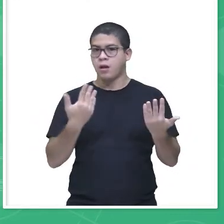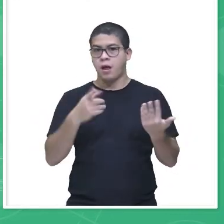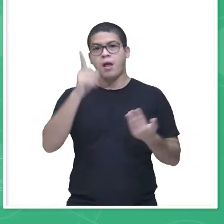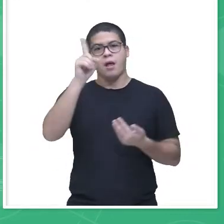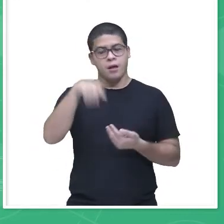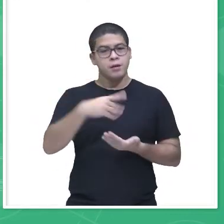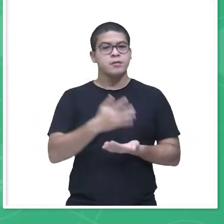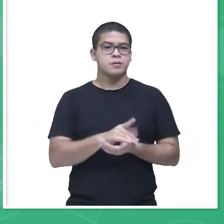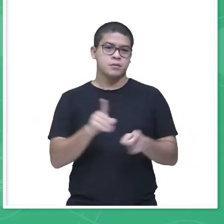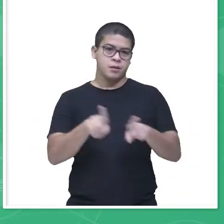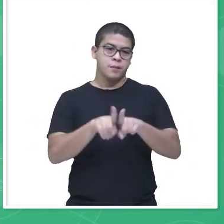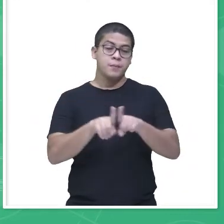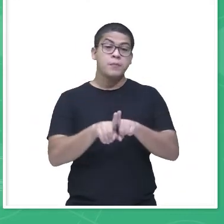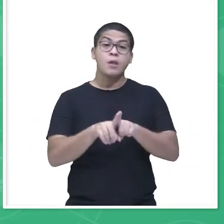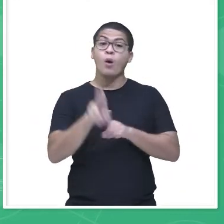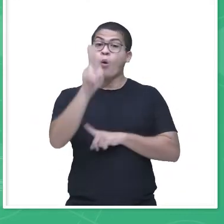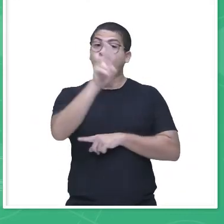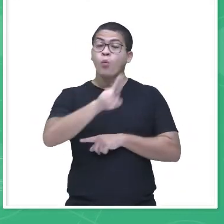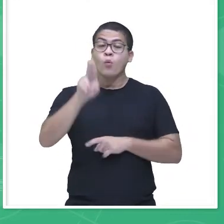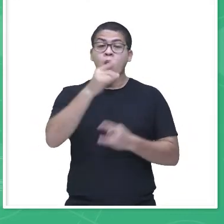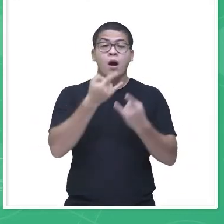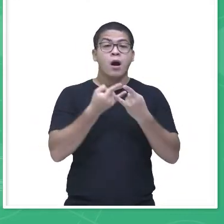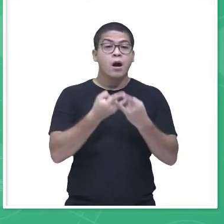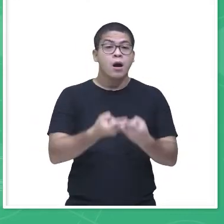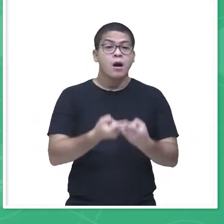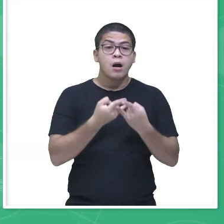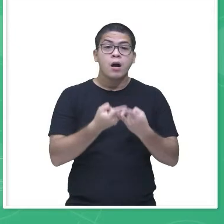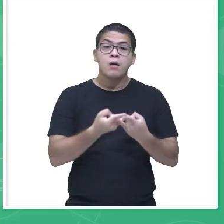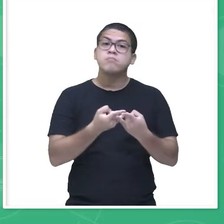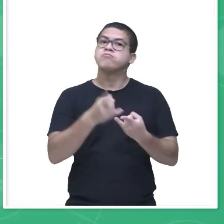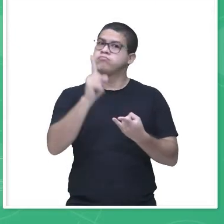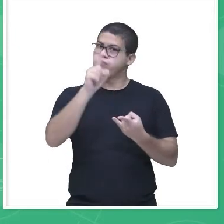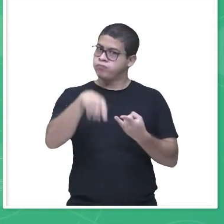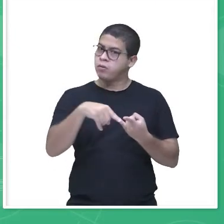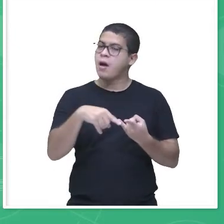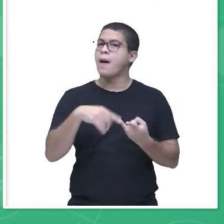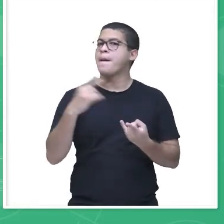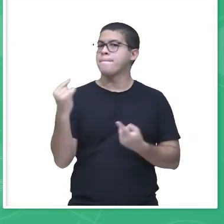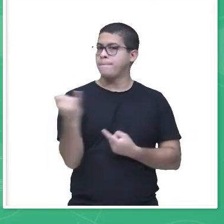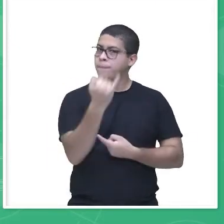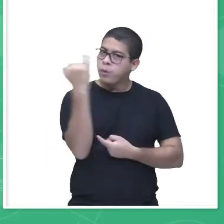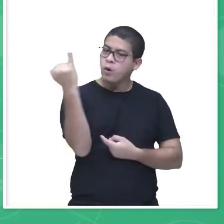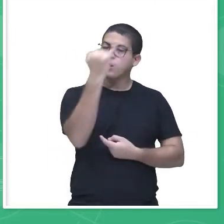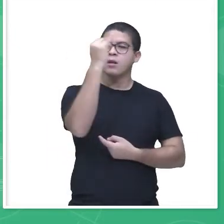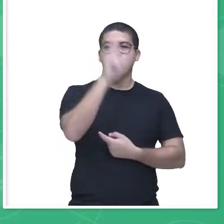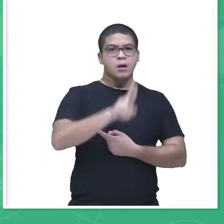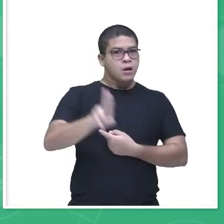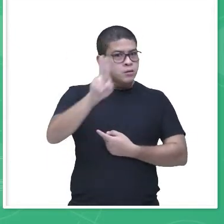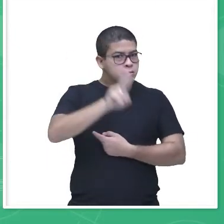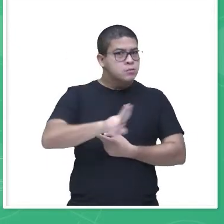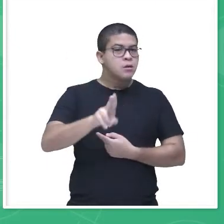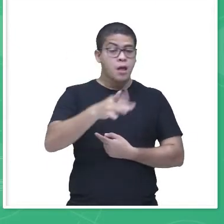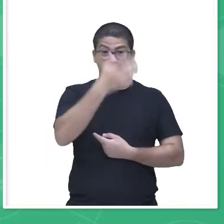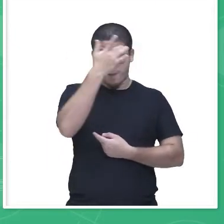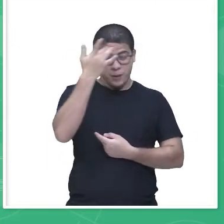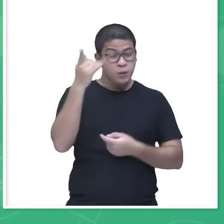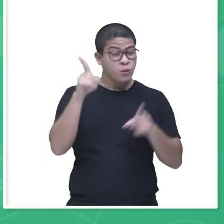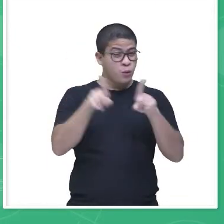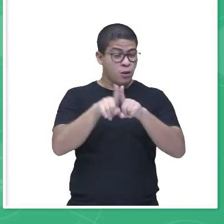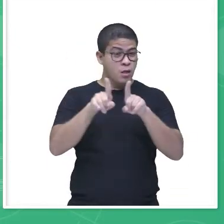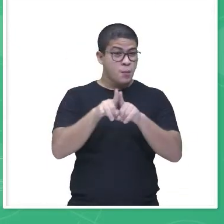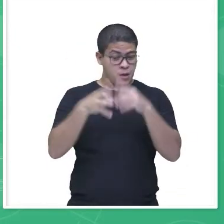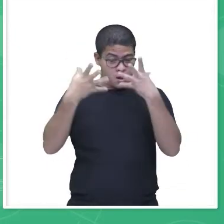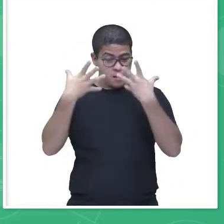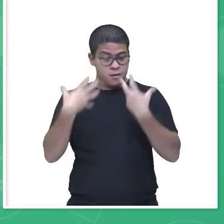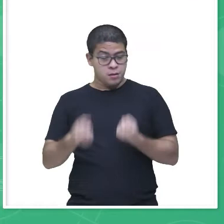coletiva. Fazer uso de camisinha, não somente campanhas, né? Mas também as próprias pessoas adotarem